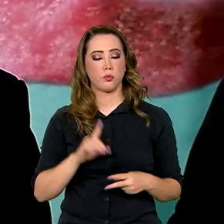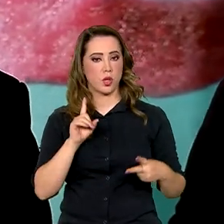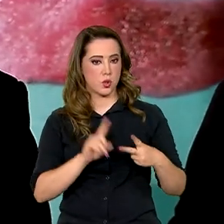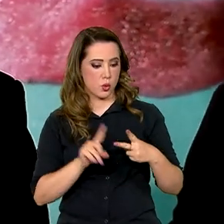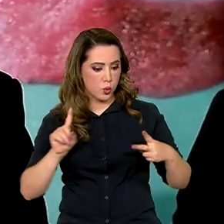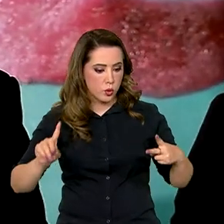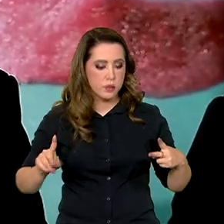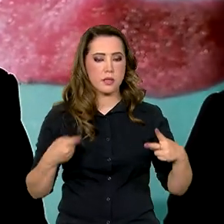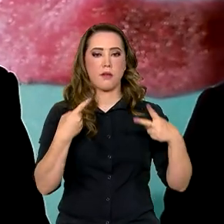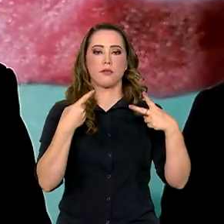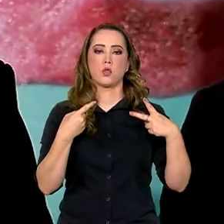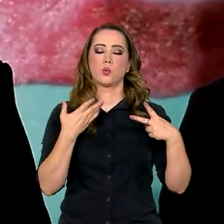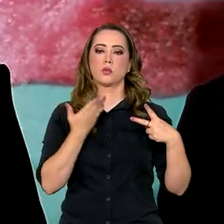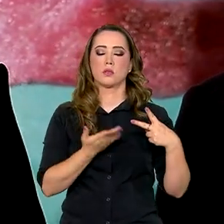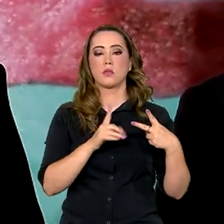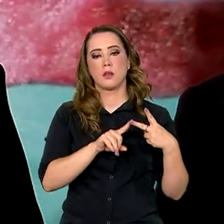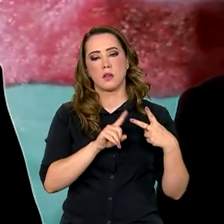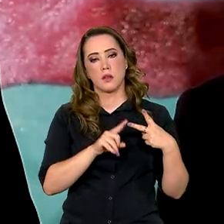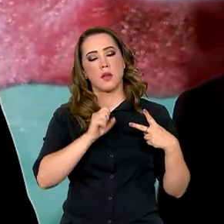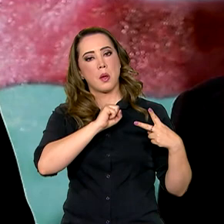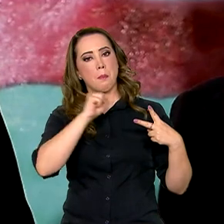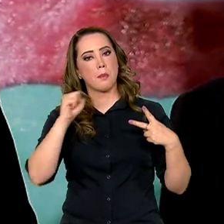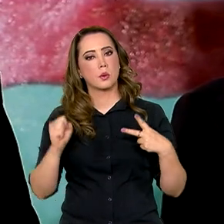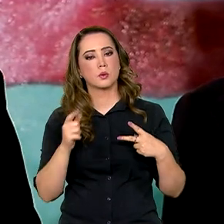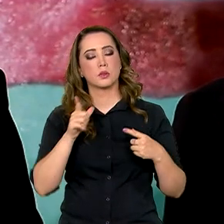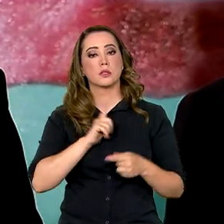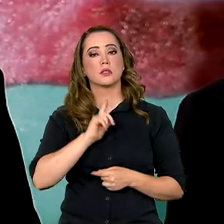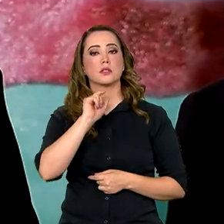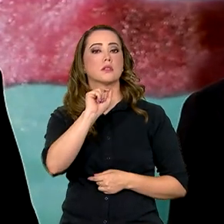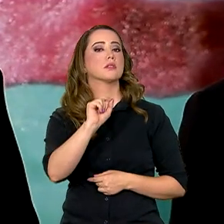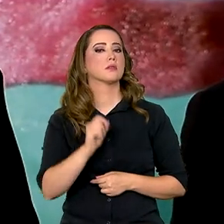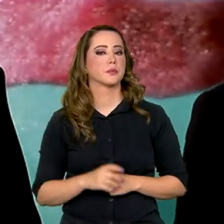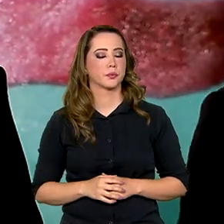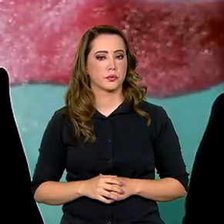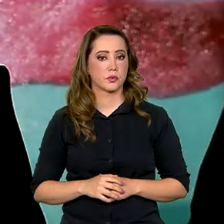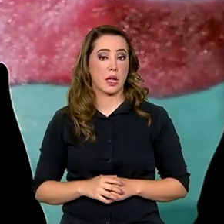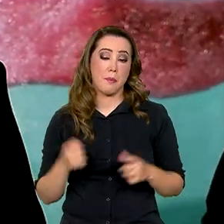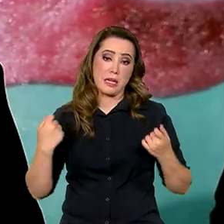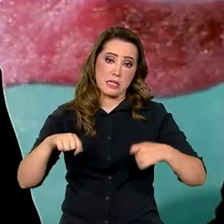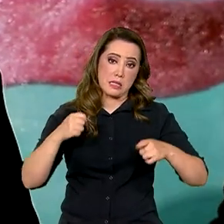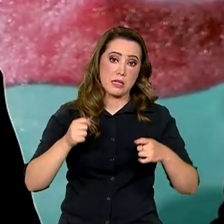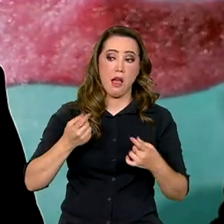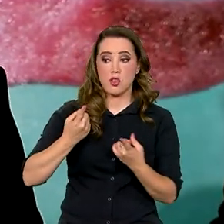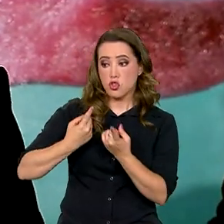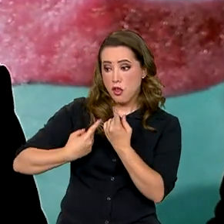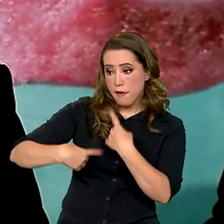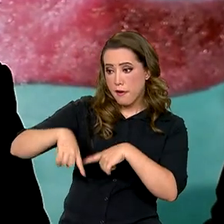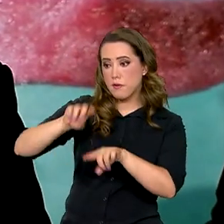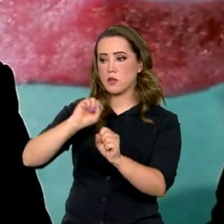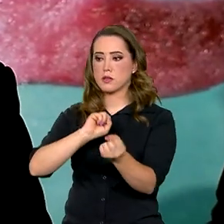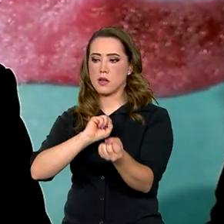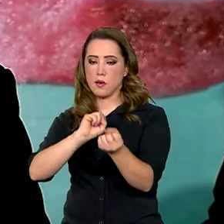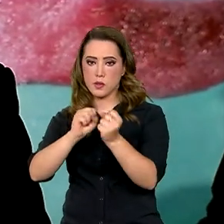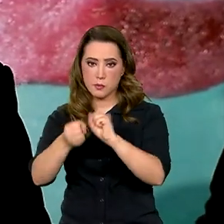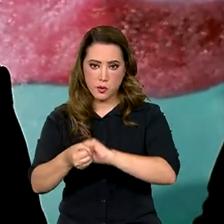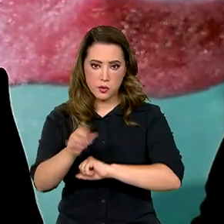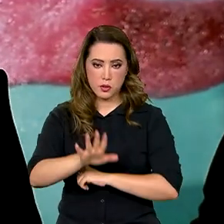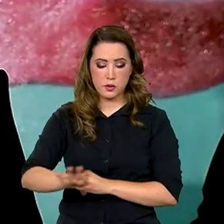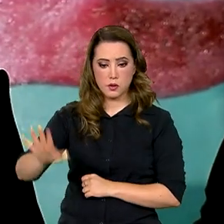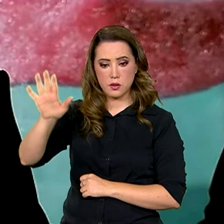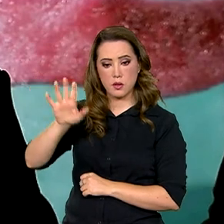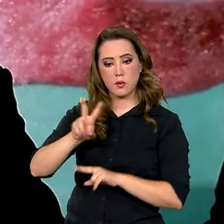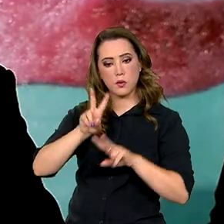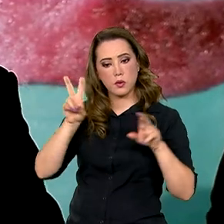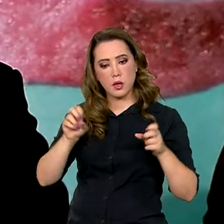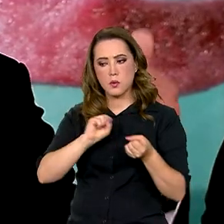dada pelo presidente Lula é poder ter uma revolução no esporte nacional e quando eu falo a evolução eu